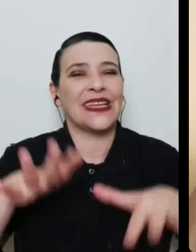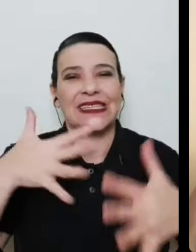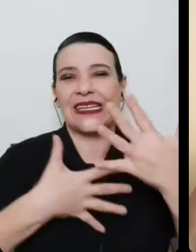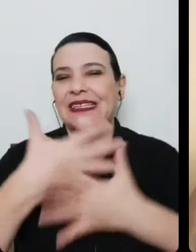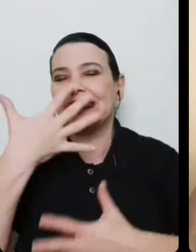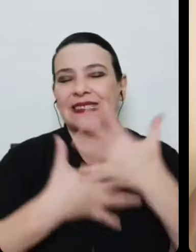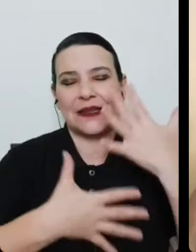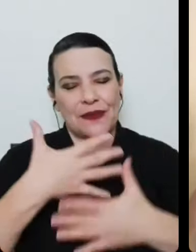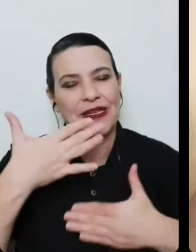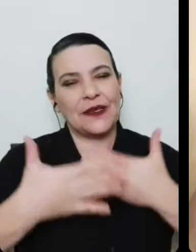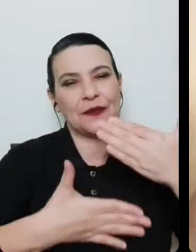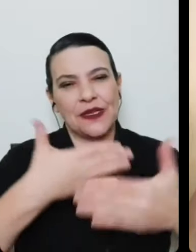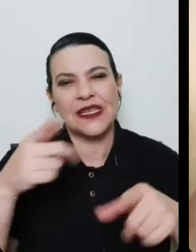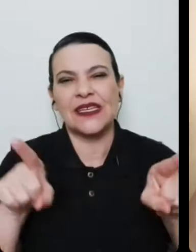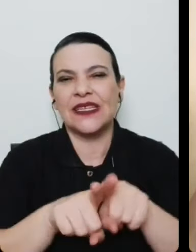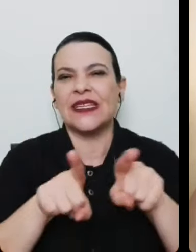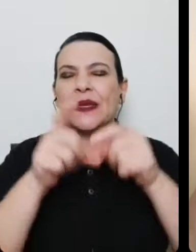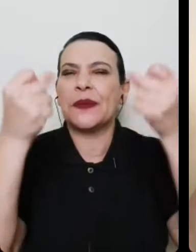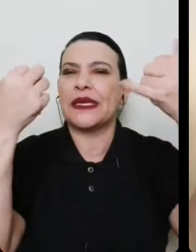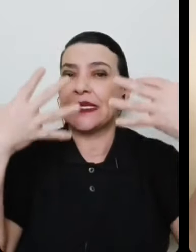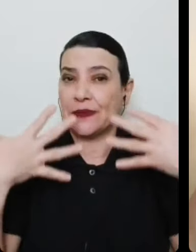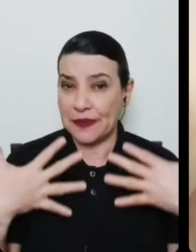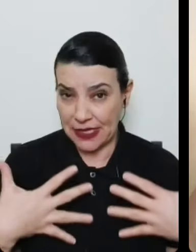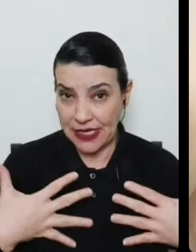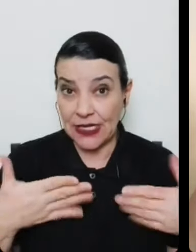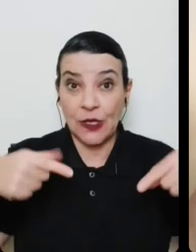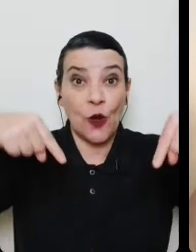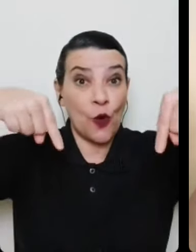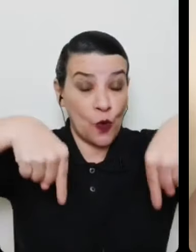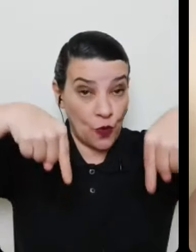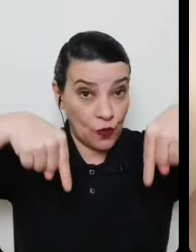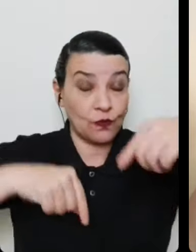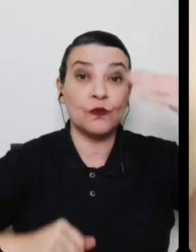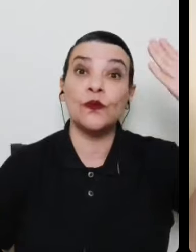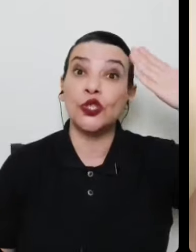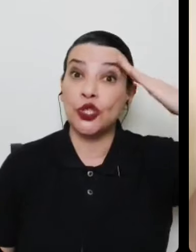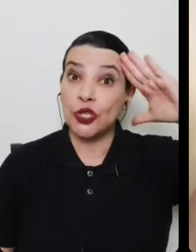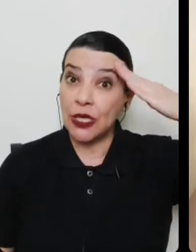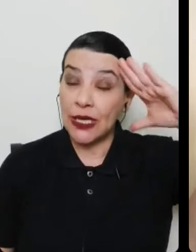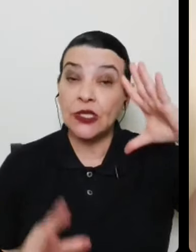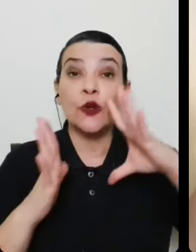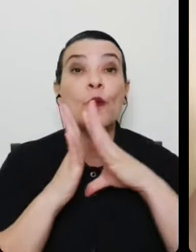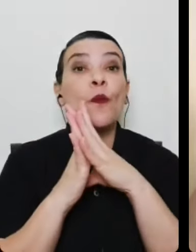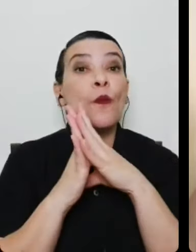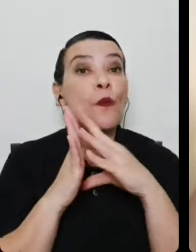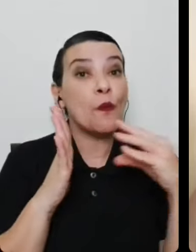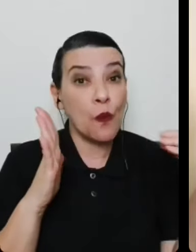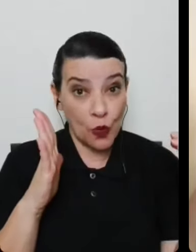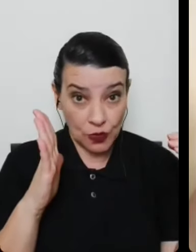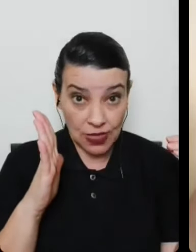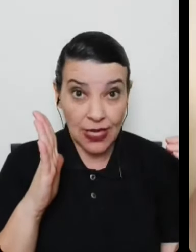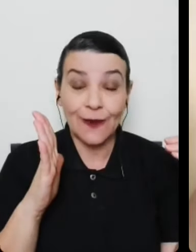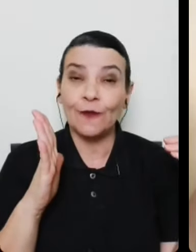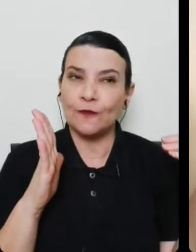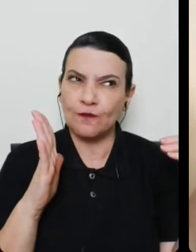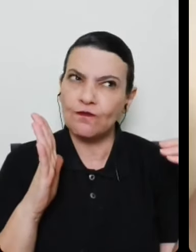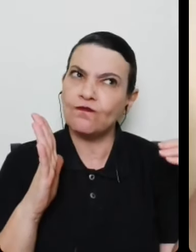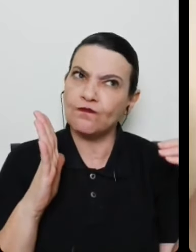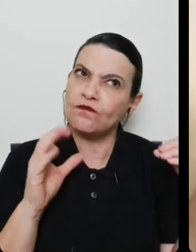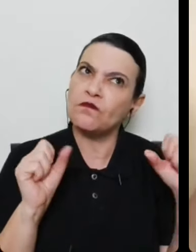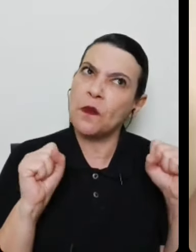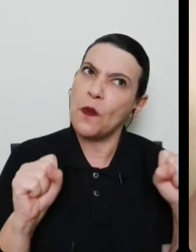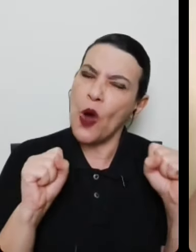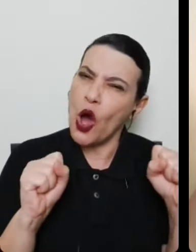E assim, só explicando, né, a gente hoje entende que o modelo que talvez seja